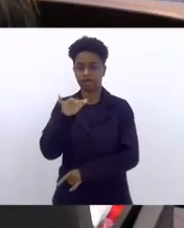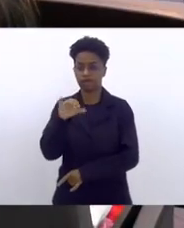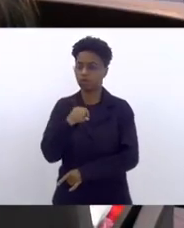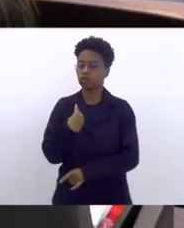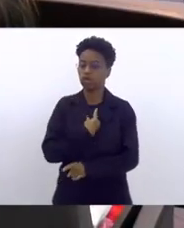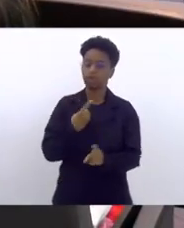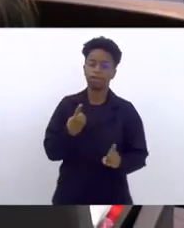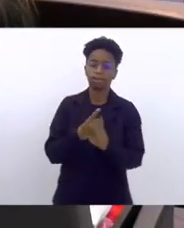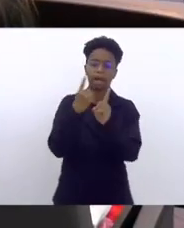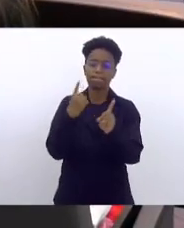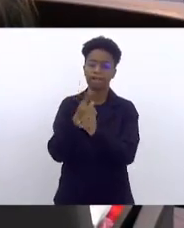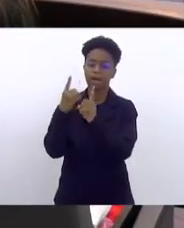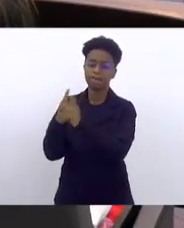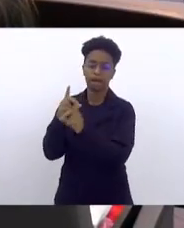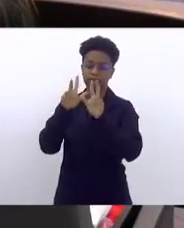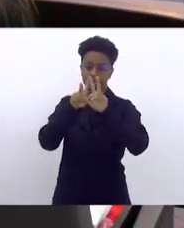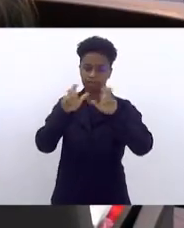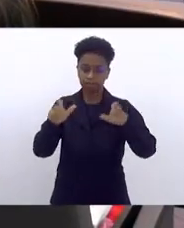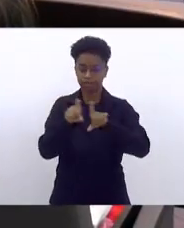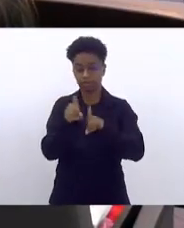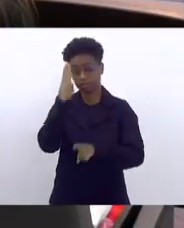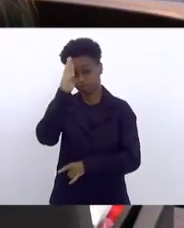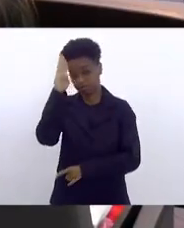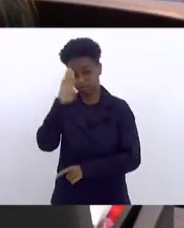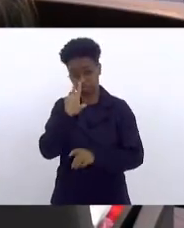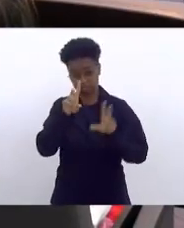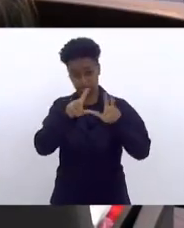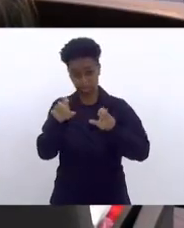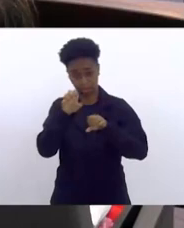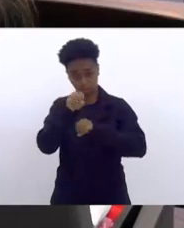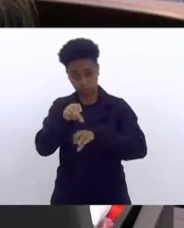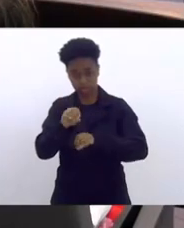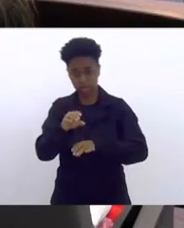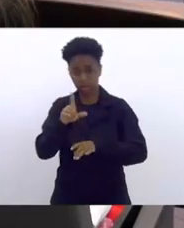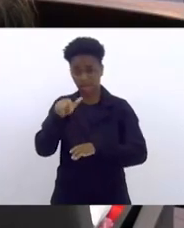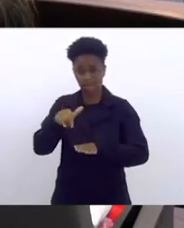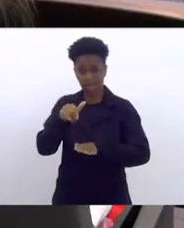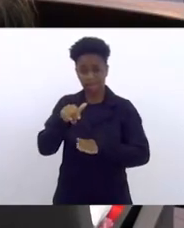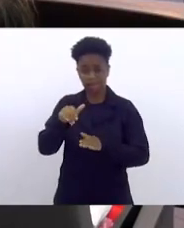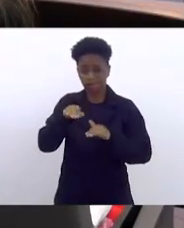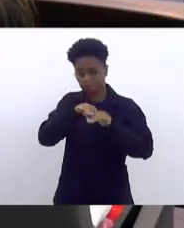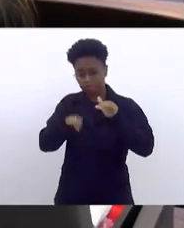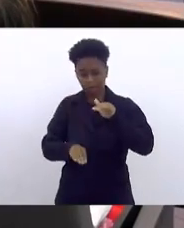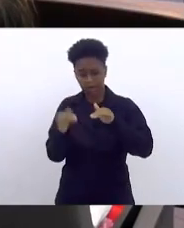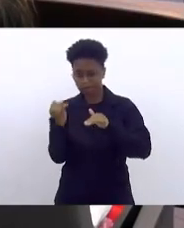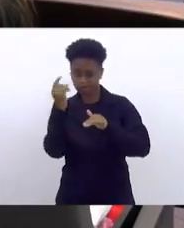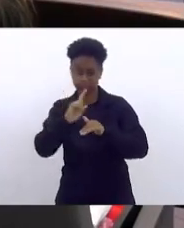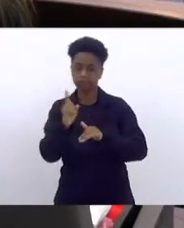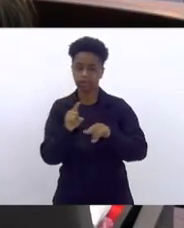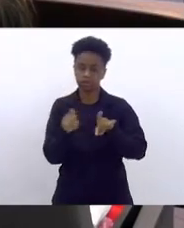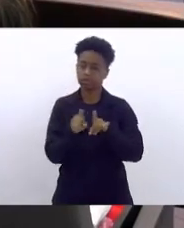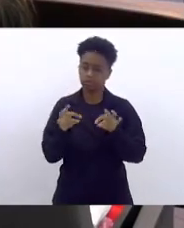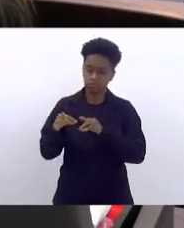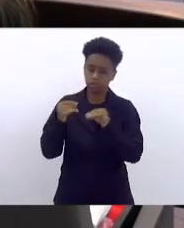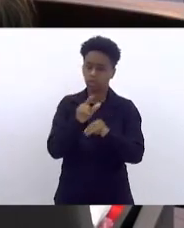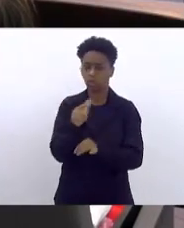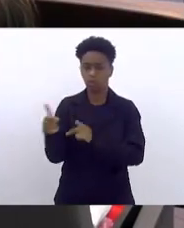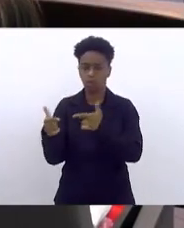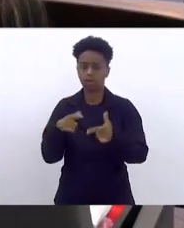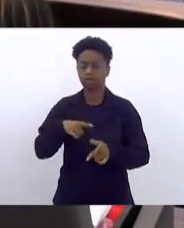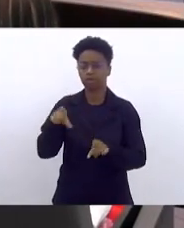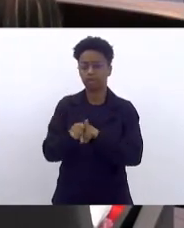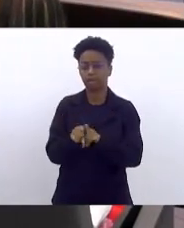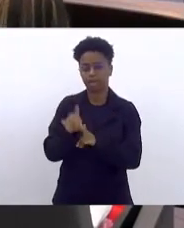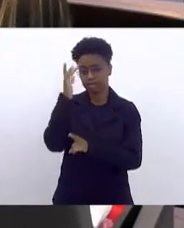temas principalmente o da educação não menos importante tantos os outros a saúde mental que ele sempre